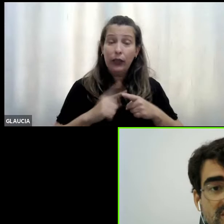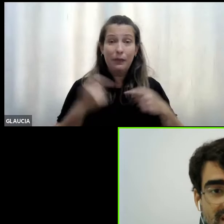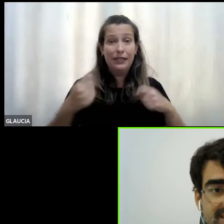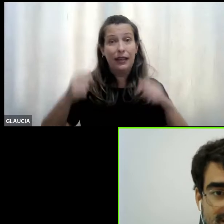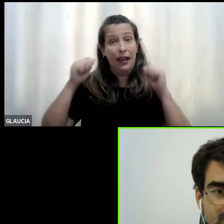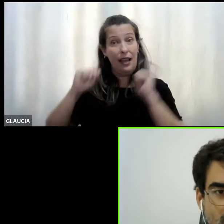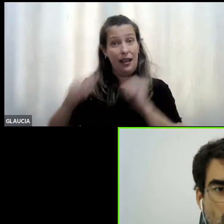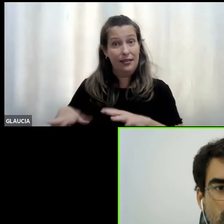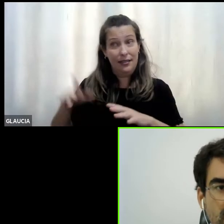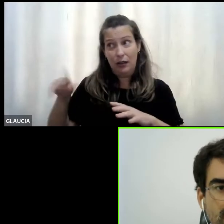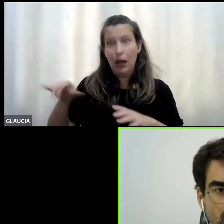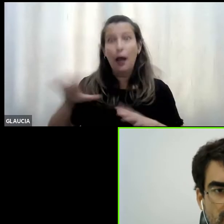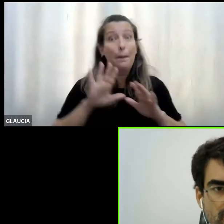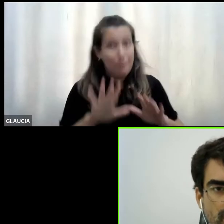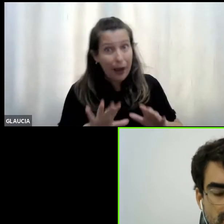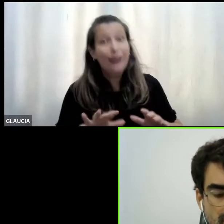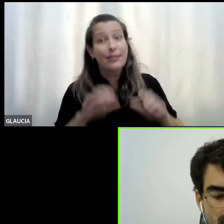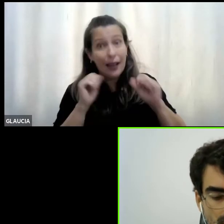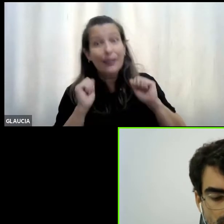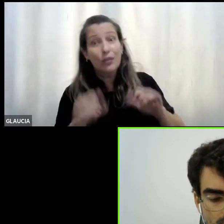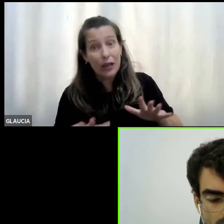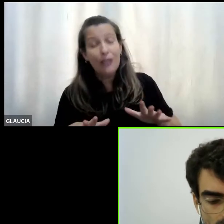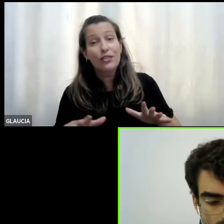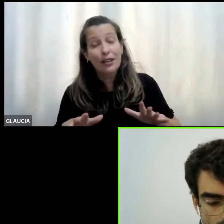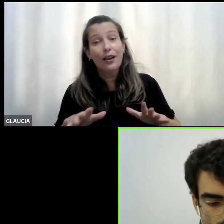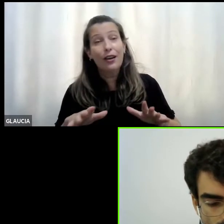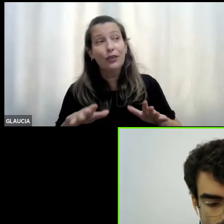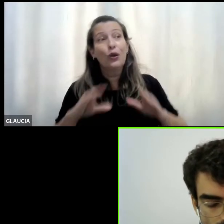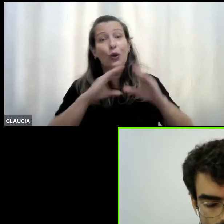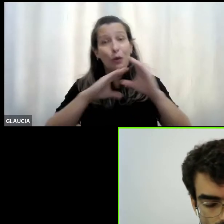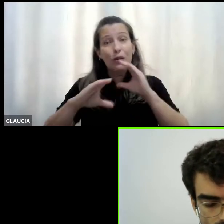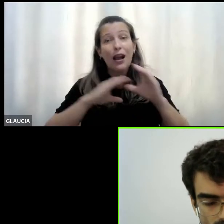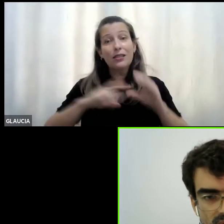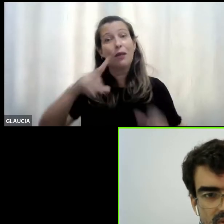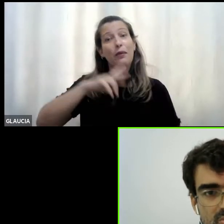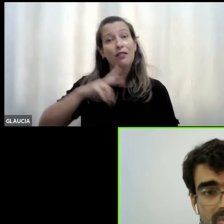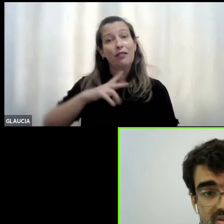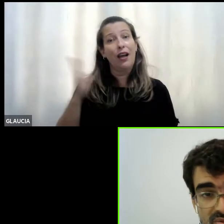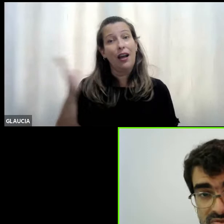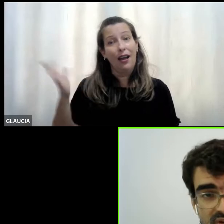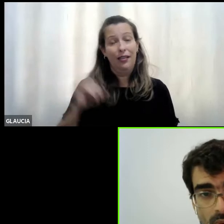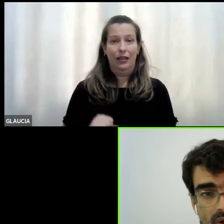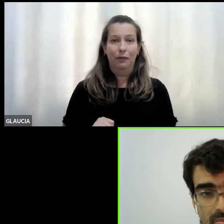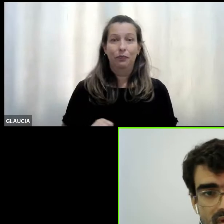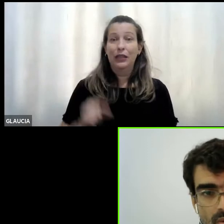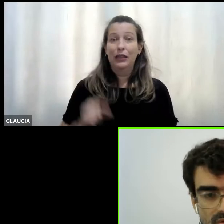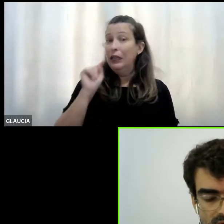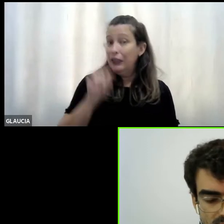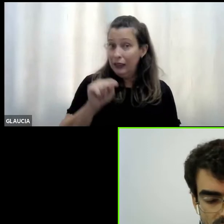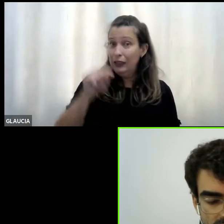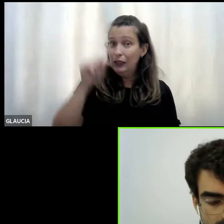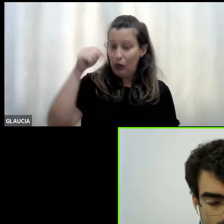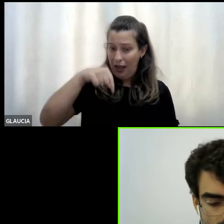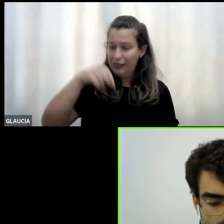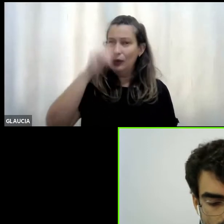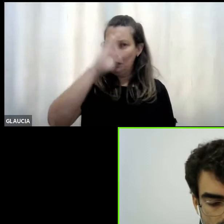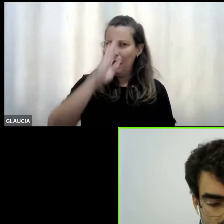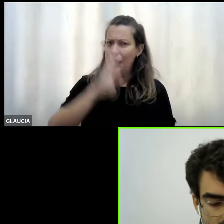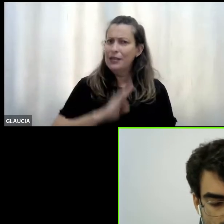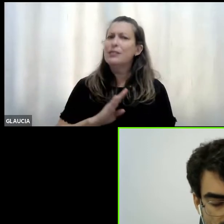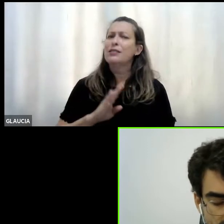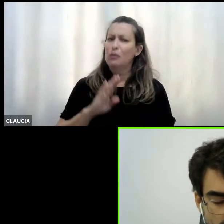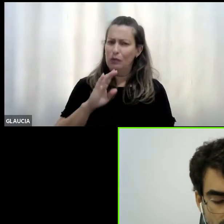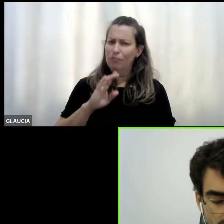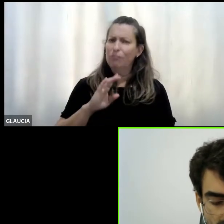saúde, etc., mas está se gastando com comunicação privada. E isso no Brasil deve chegar a 4 bilhões facilmente, somando